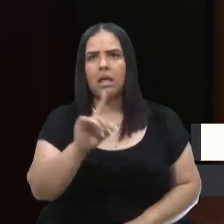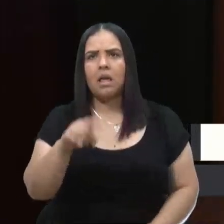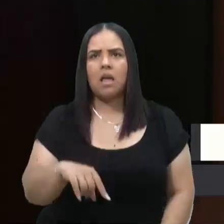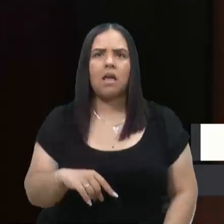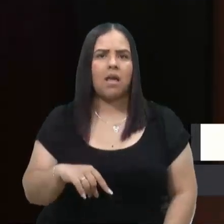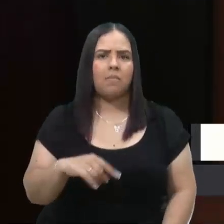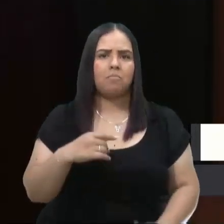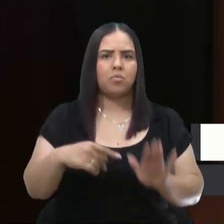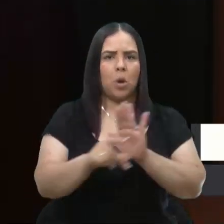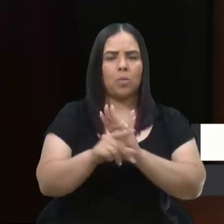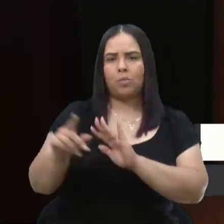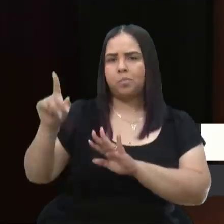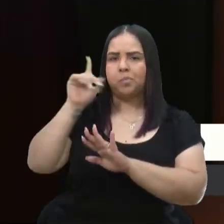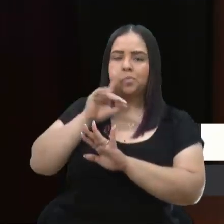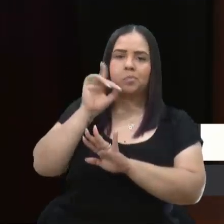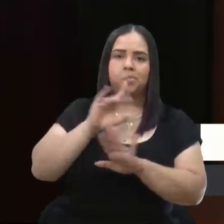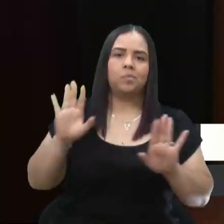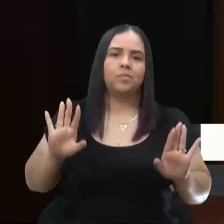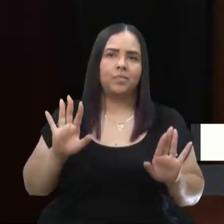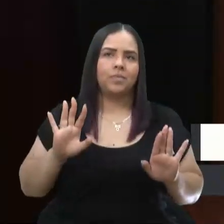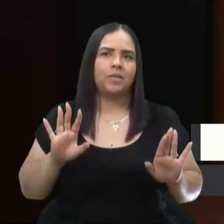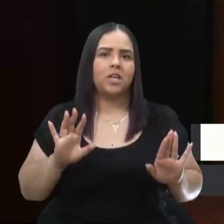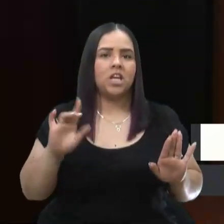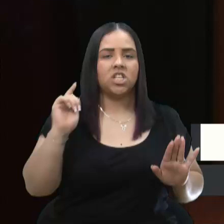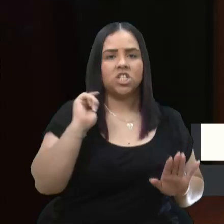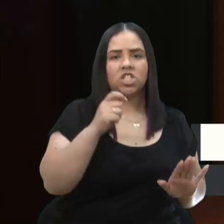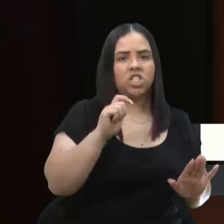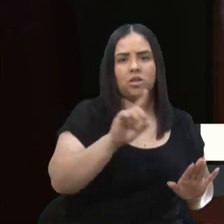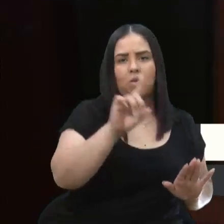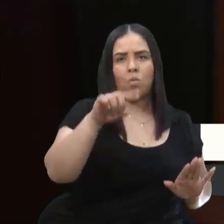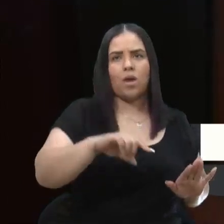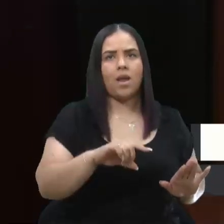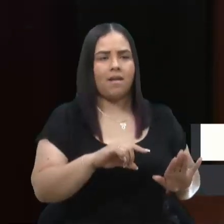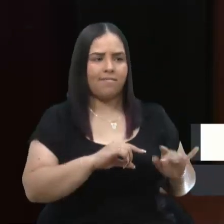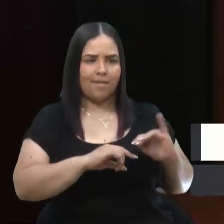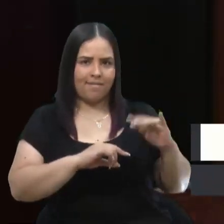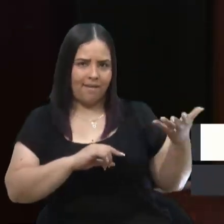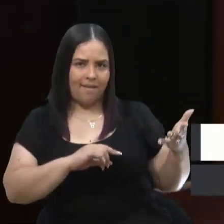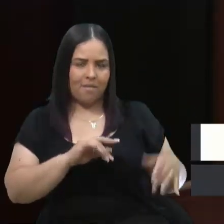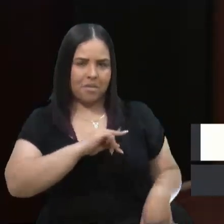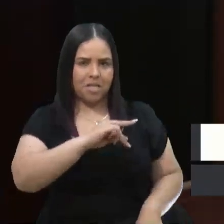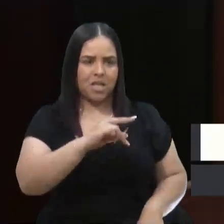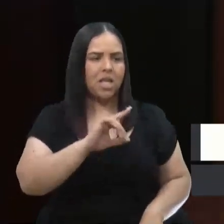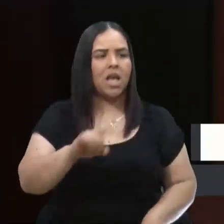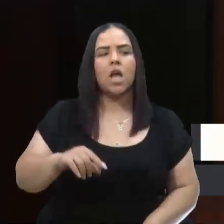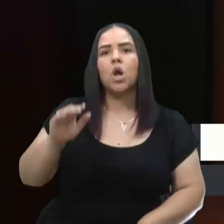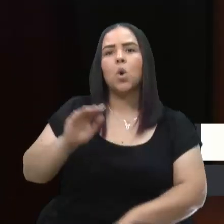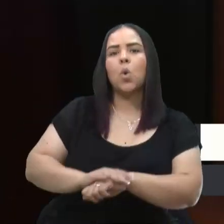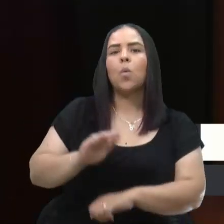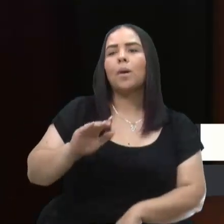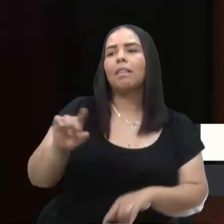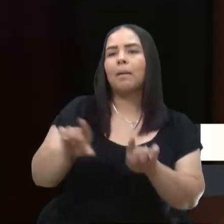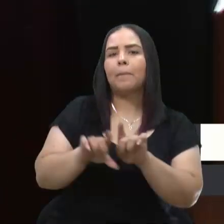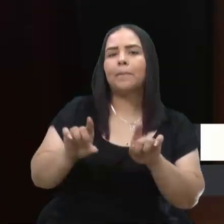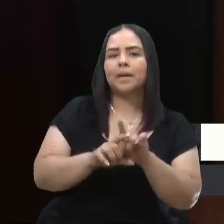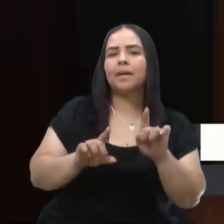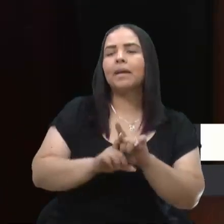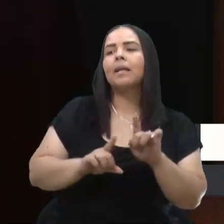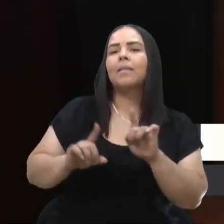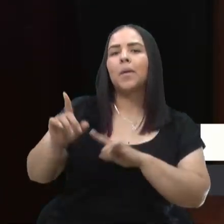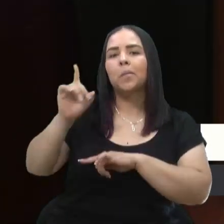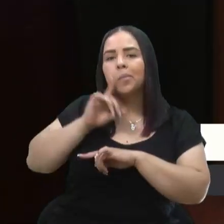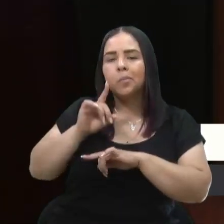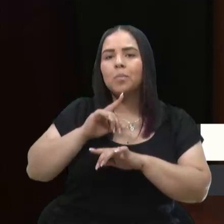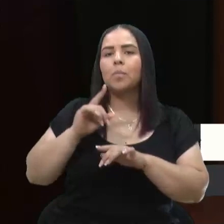imperialismo americano. Na Argentina a culpa não é da Kirchner, lá, do Fernandes, a culpa é do imperialismo americano, né? Do problema